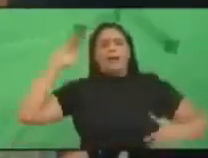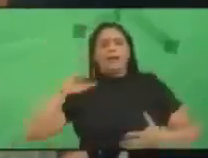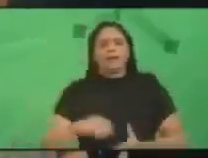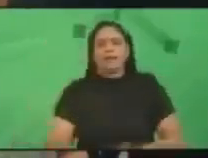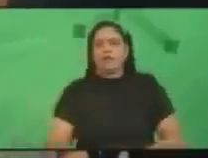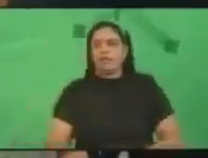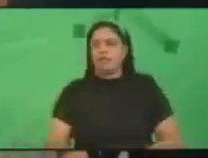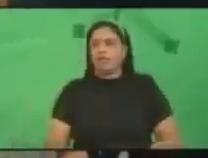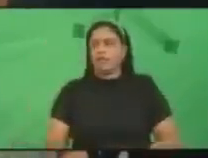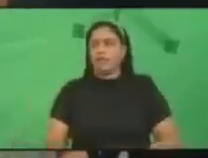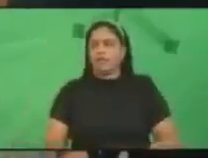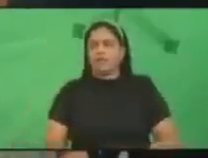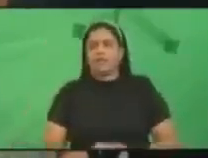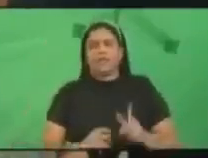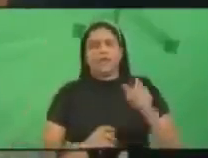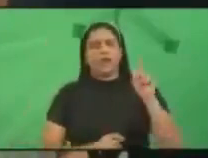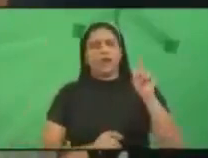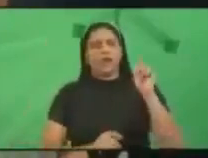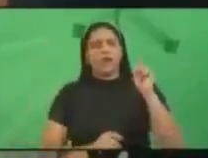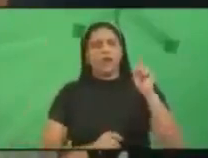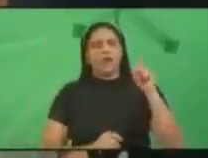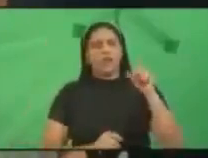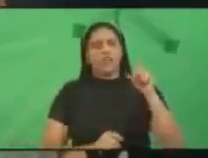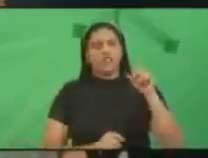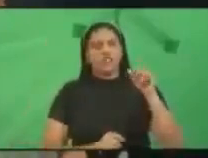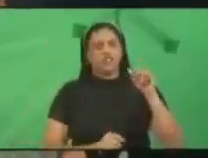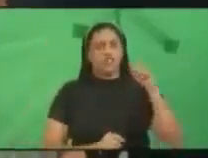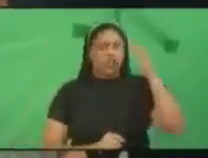E o Gandhi entendeu.